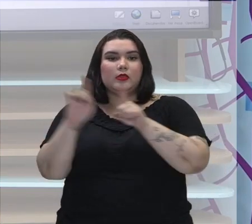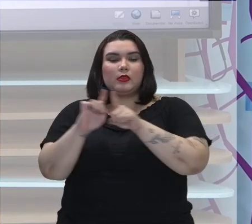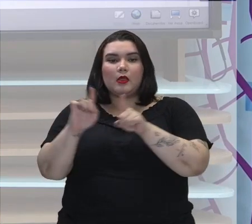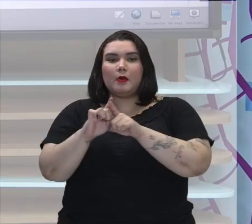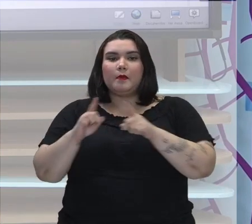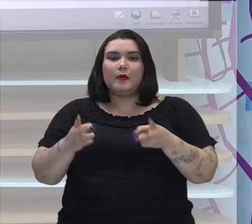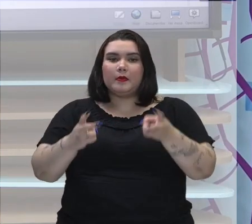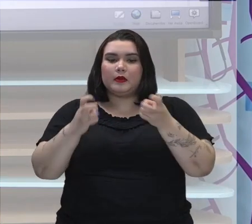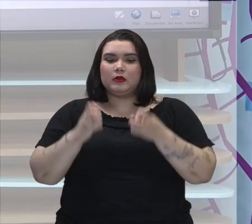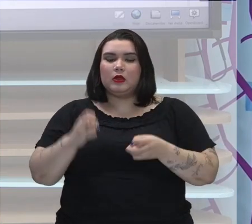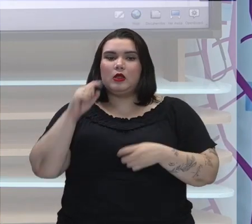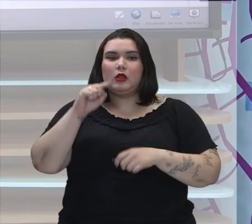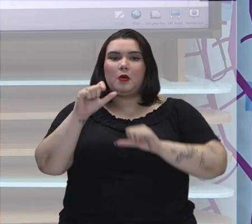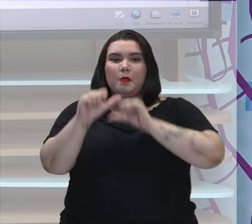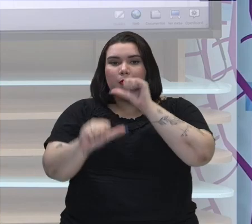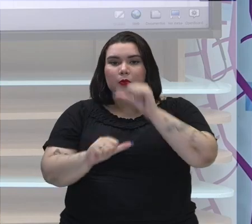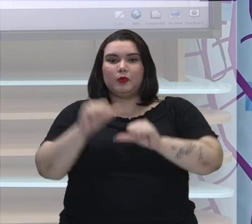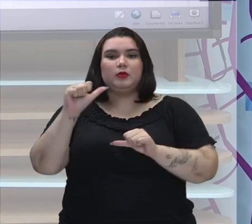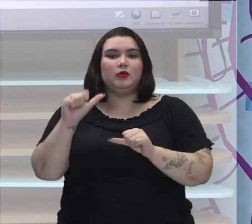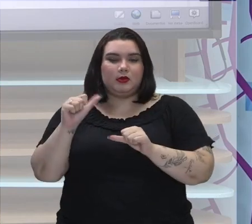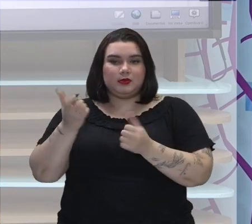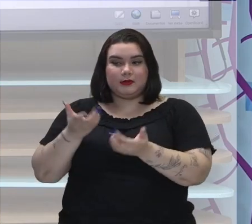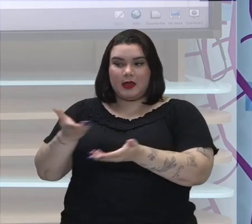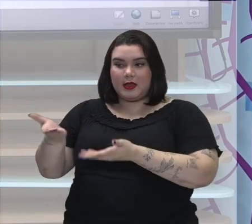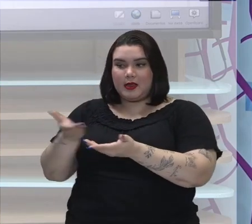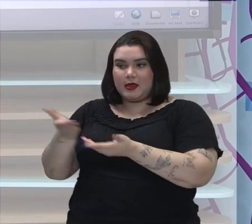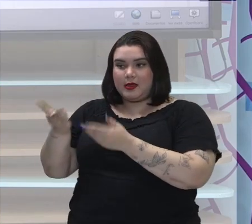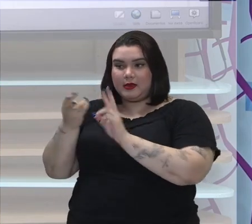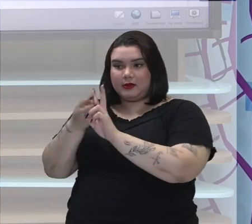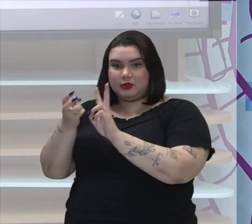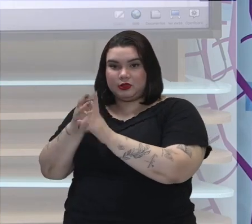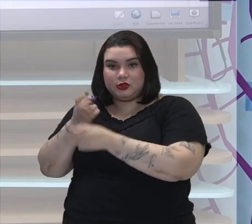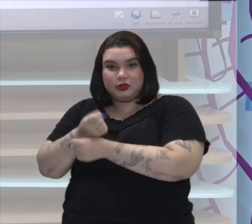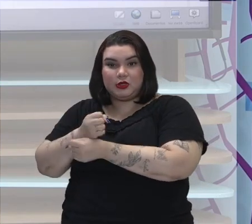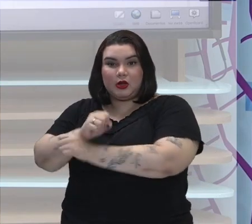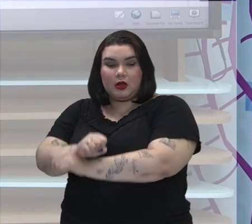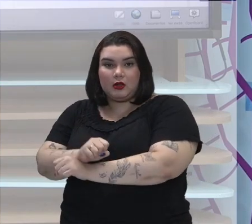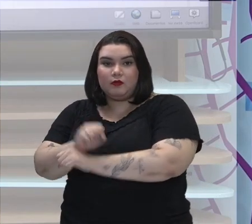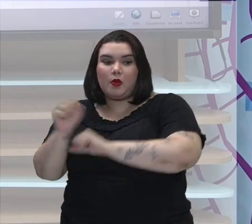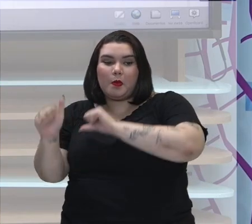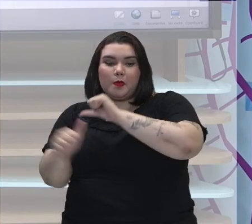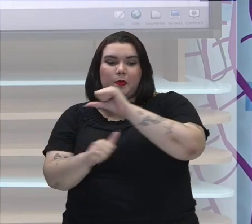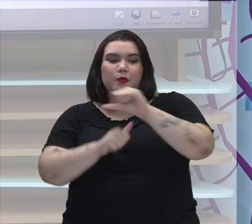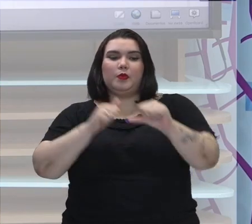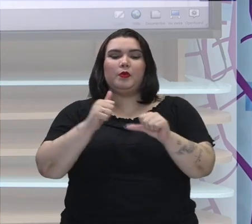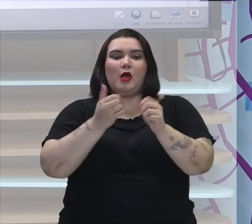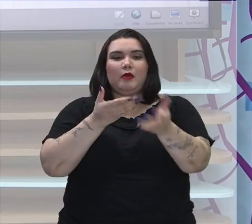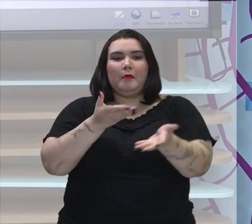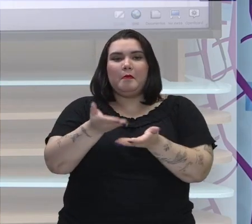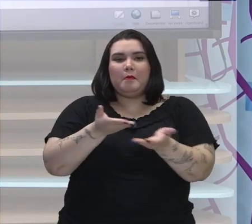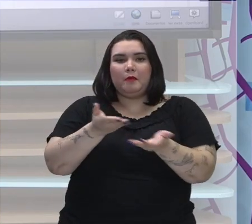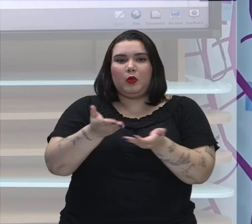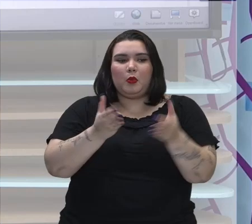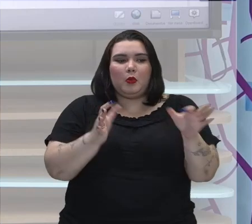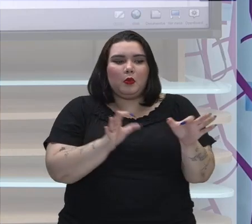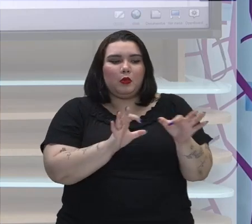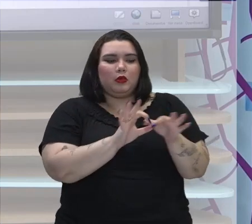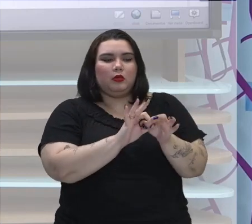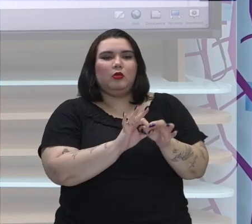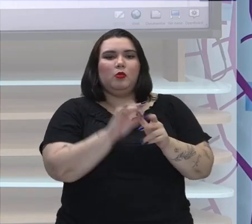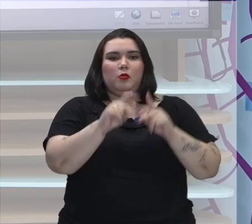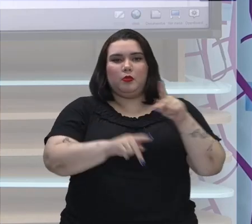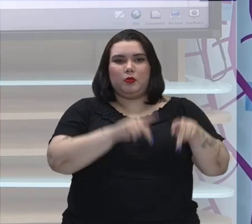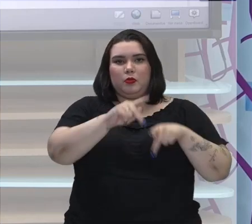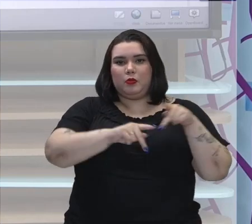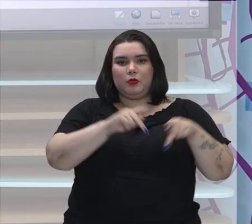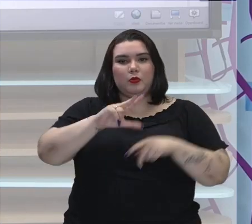alteração desse status indígenas que sai de escravo para ser tratado mais próximo de